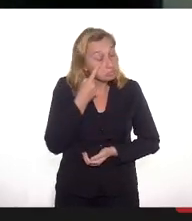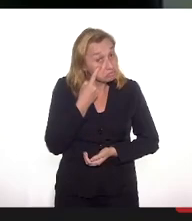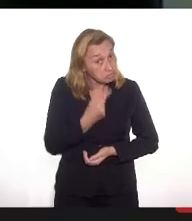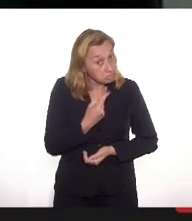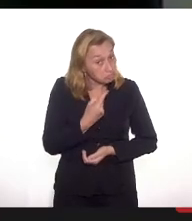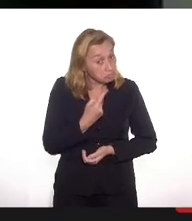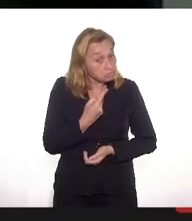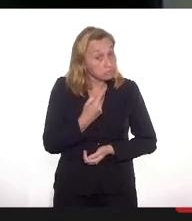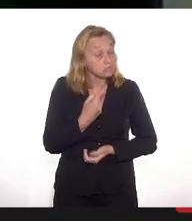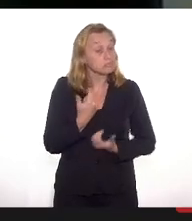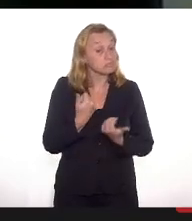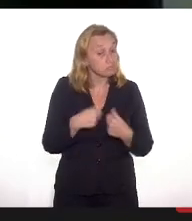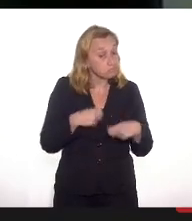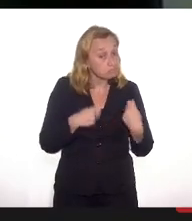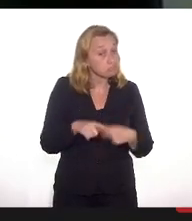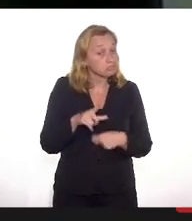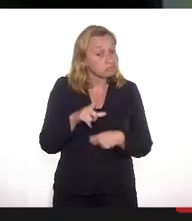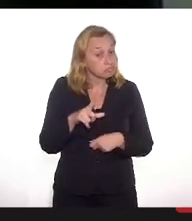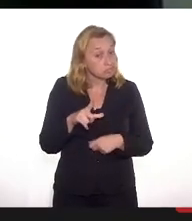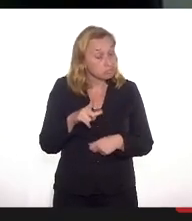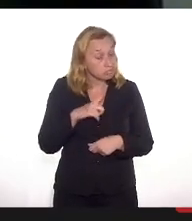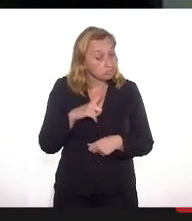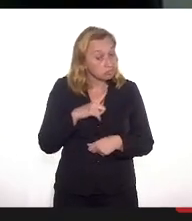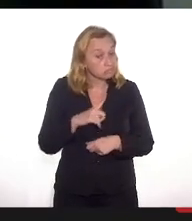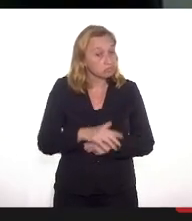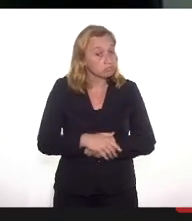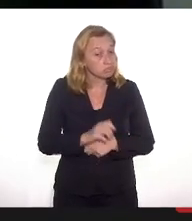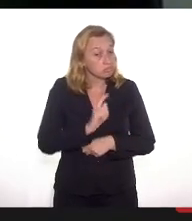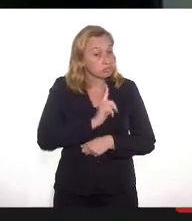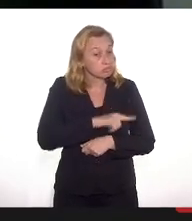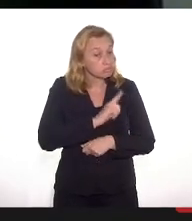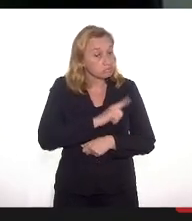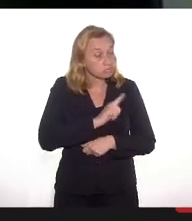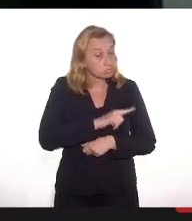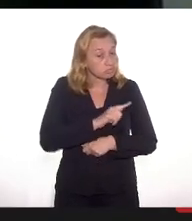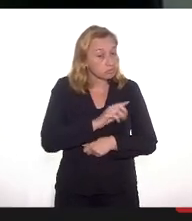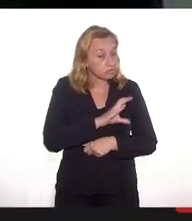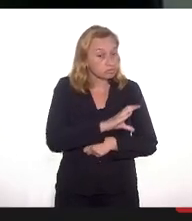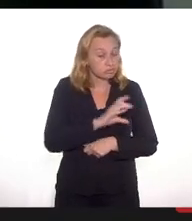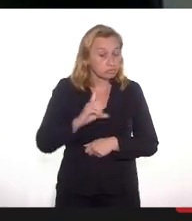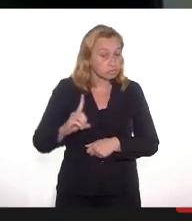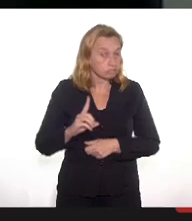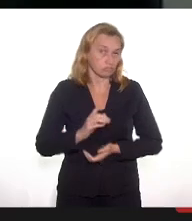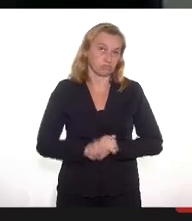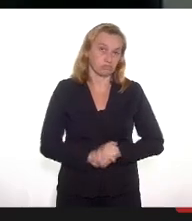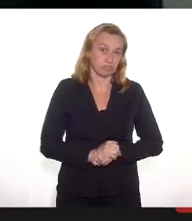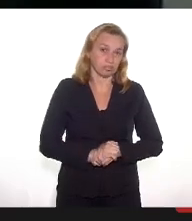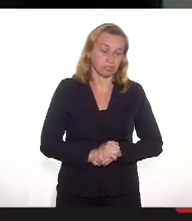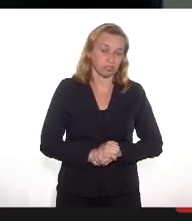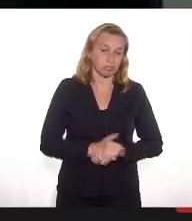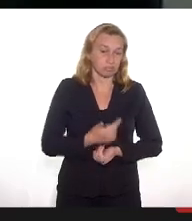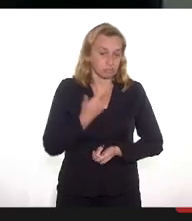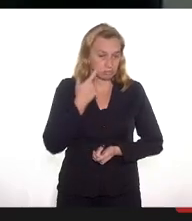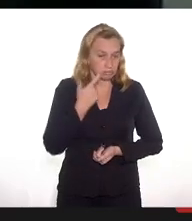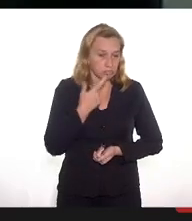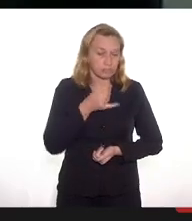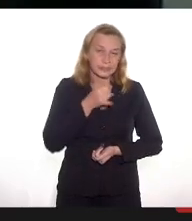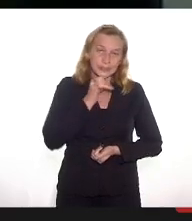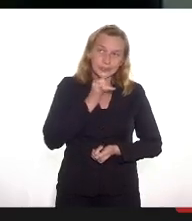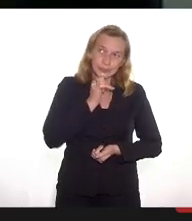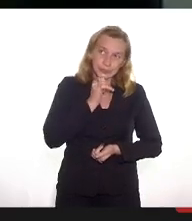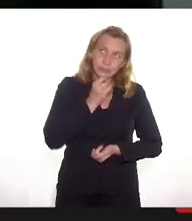ver ela tem que ter também uma gestão de coordenação eu nós assistimos por